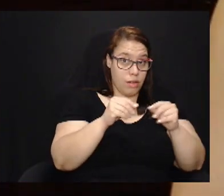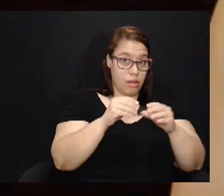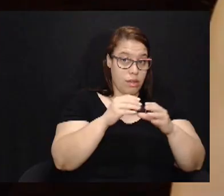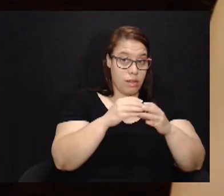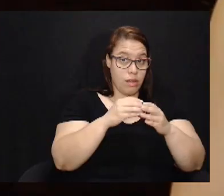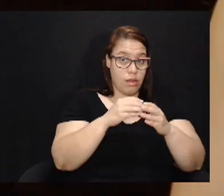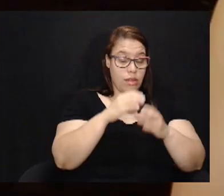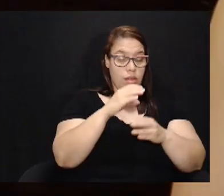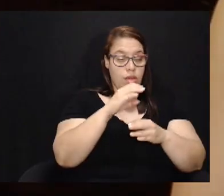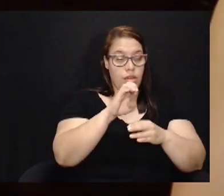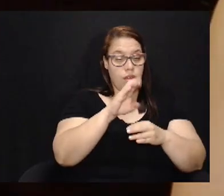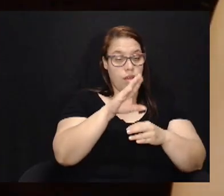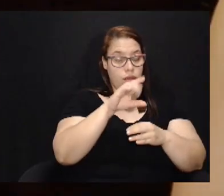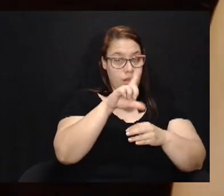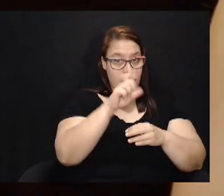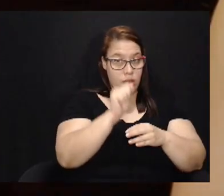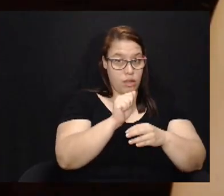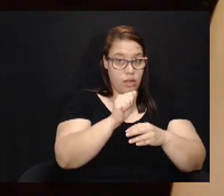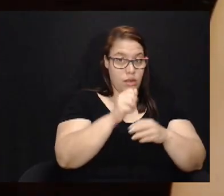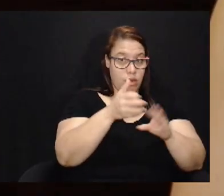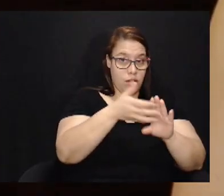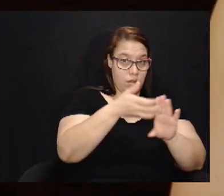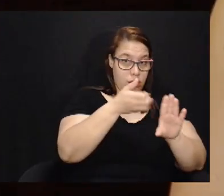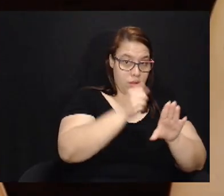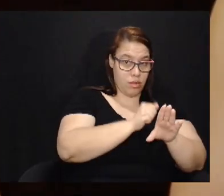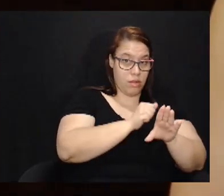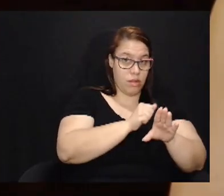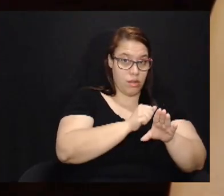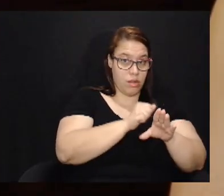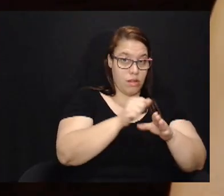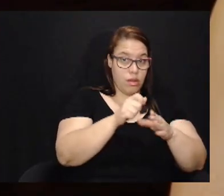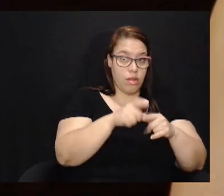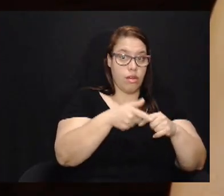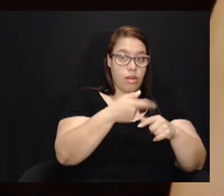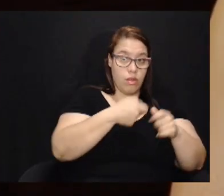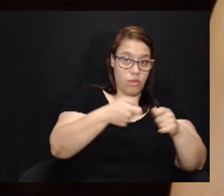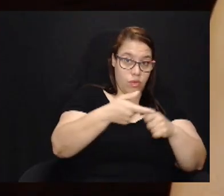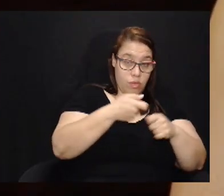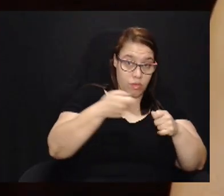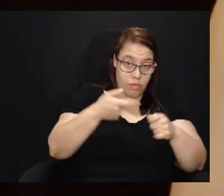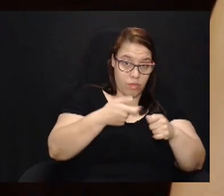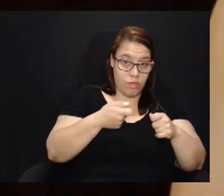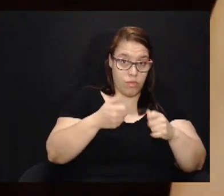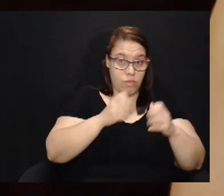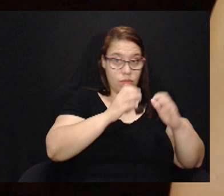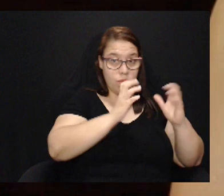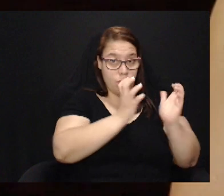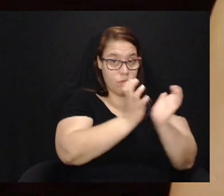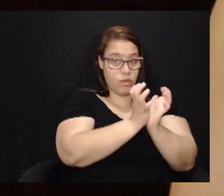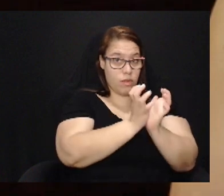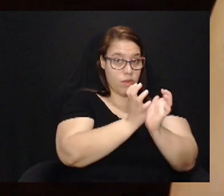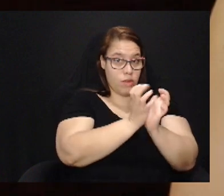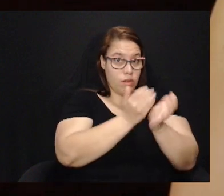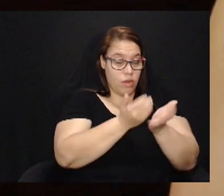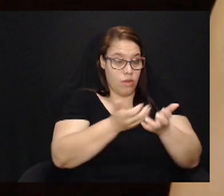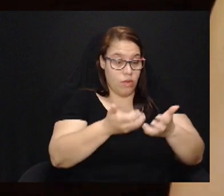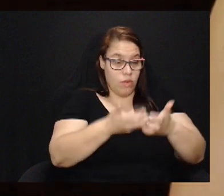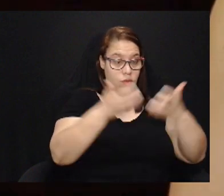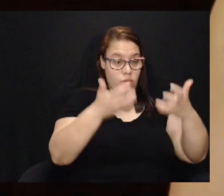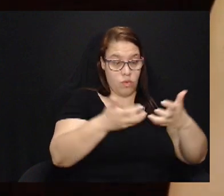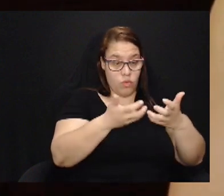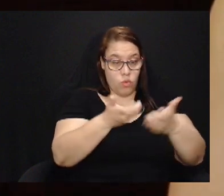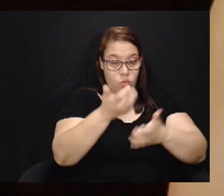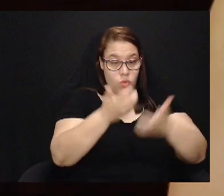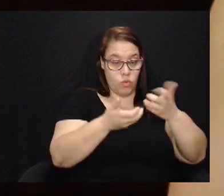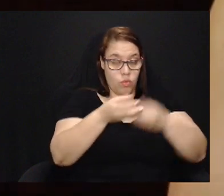Aquela casca que você higieniza, você tira, deixa secar, leva ao forno, depois você tritura, mistura com